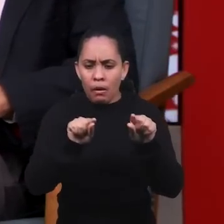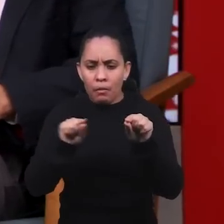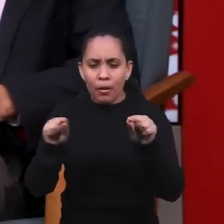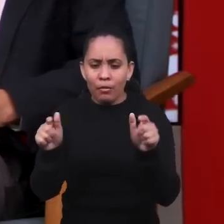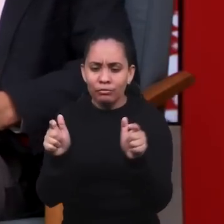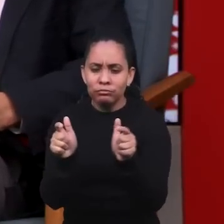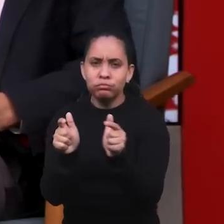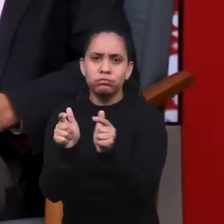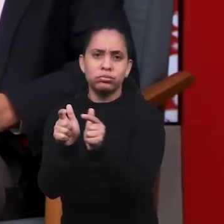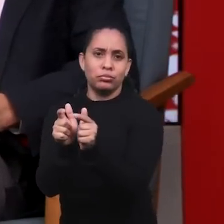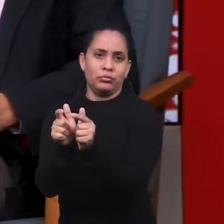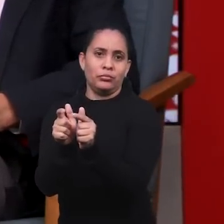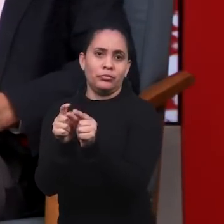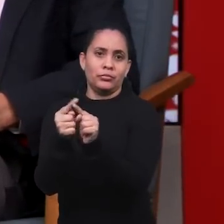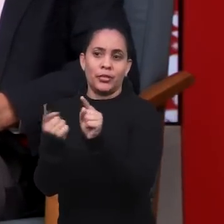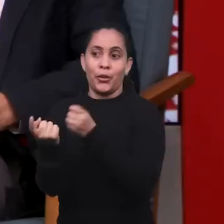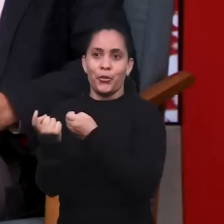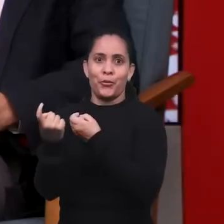aquele voltou.